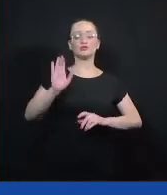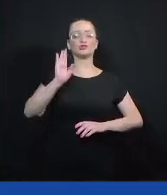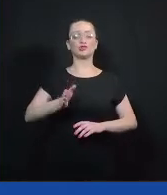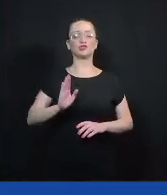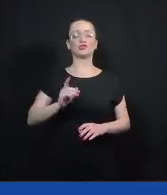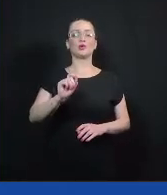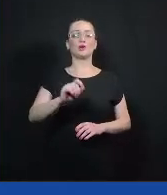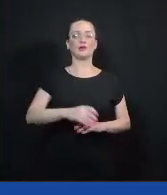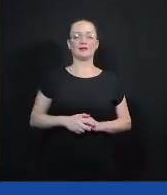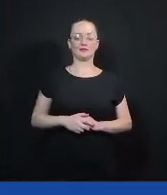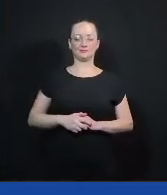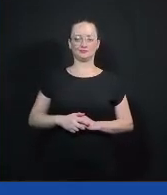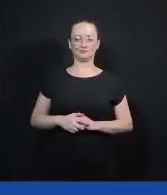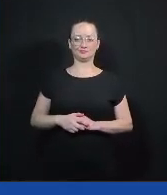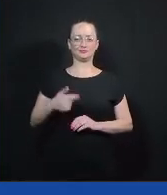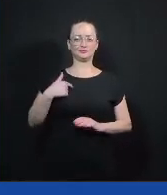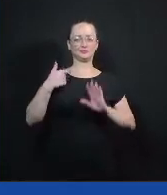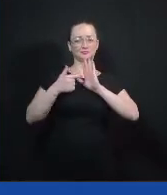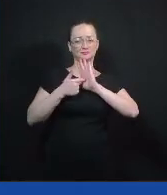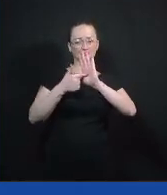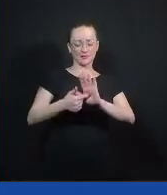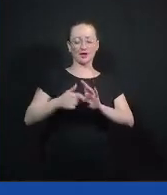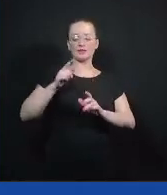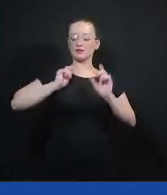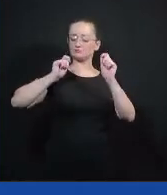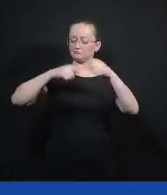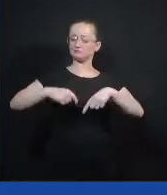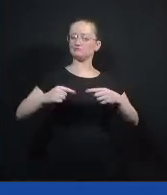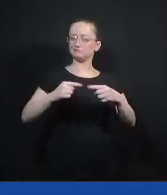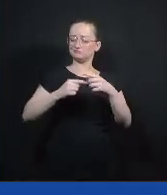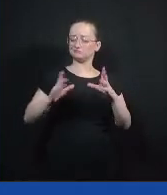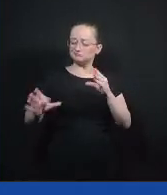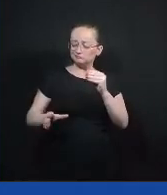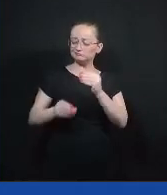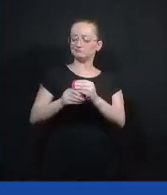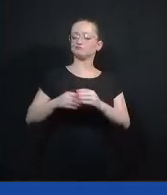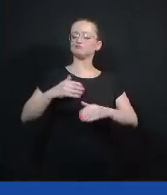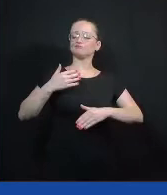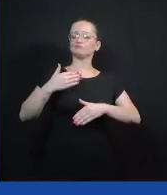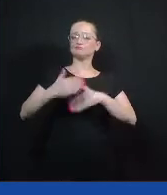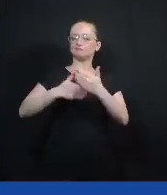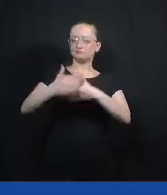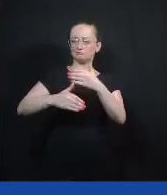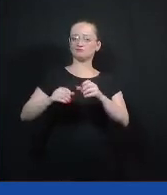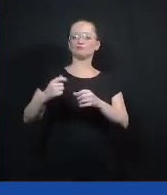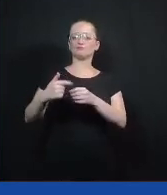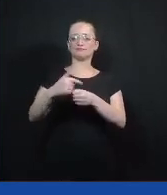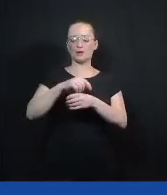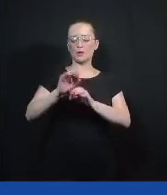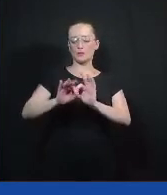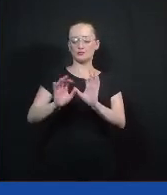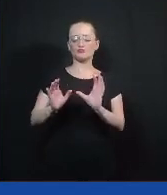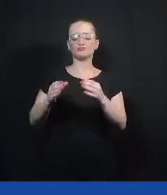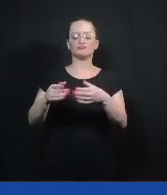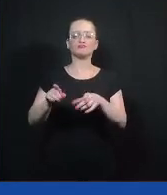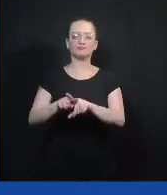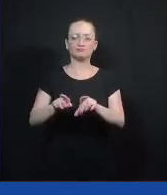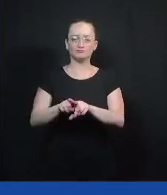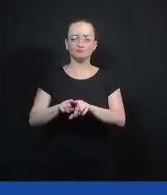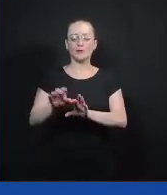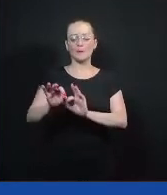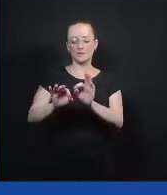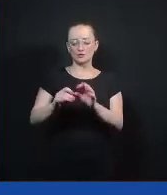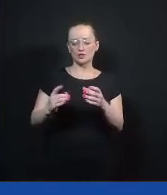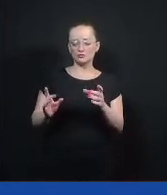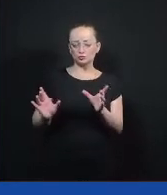ali demonstrada uma capacidade de agregar, de mobilizar em torno de projetos coletivos, de projetos comuns,